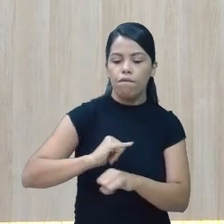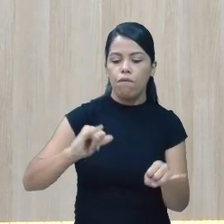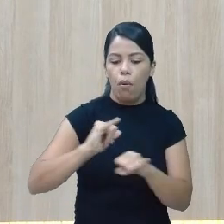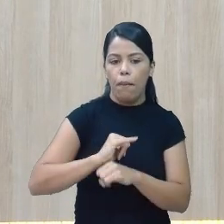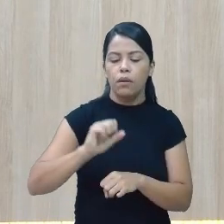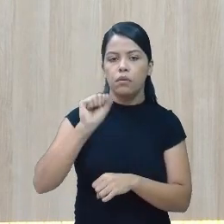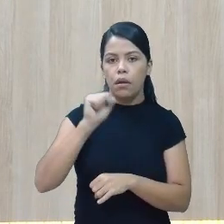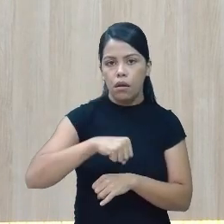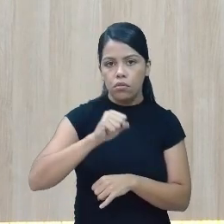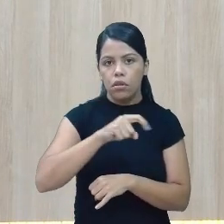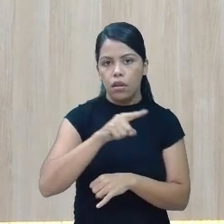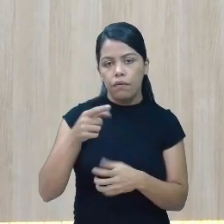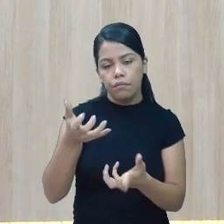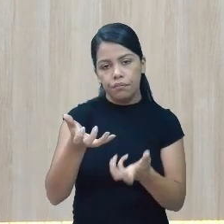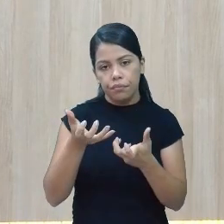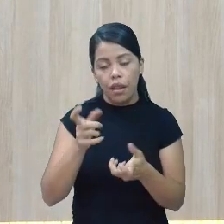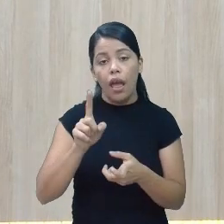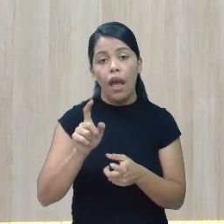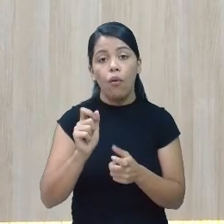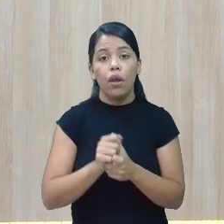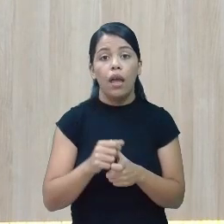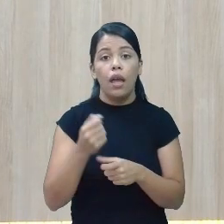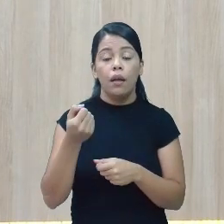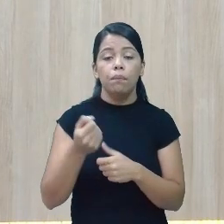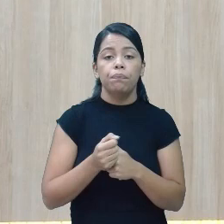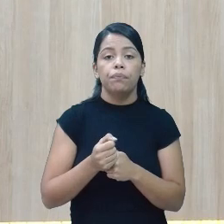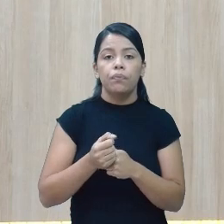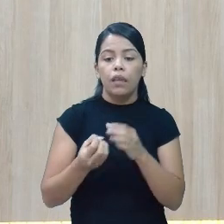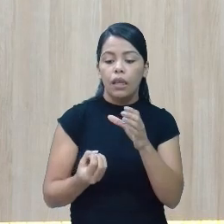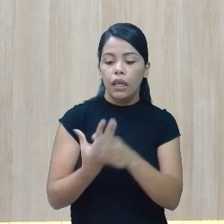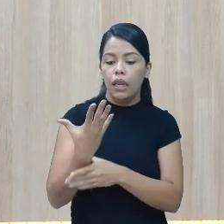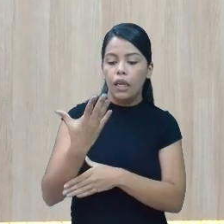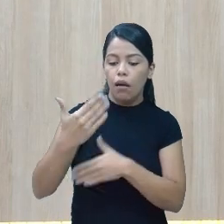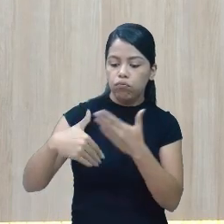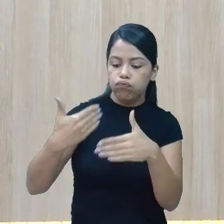são justamente o que geram lucro, o que dão muito